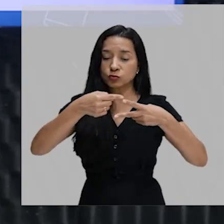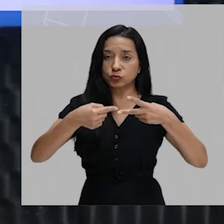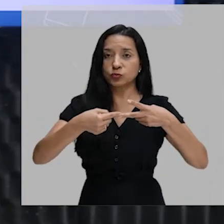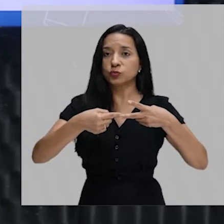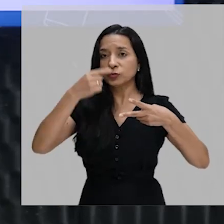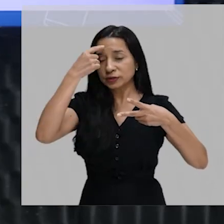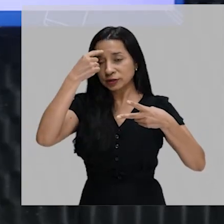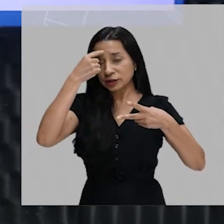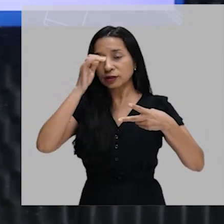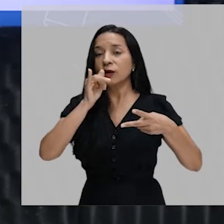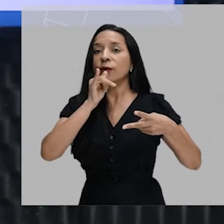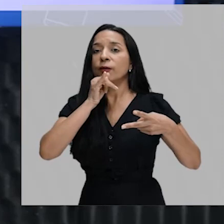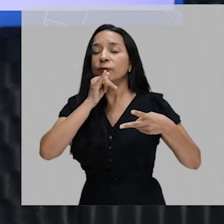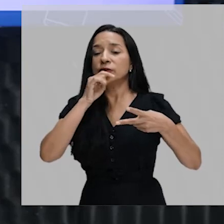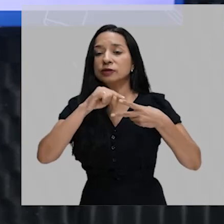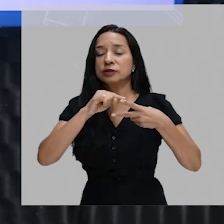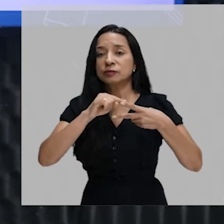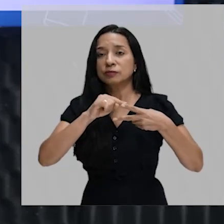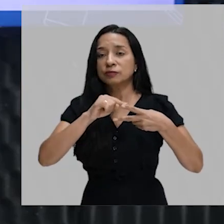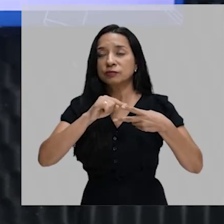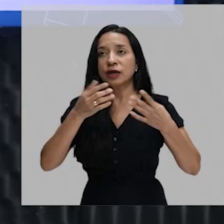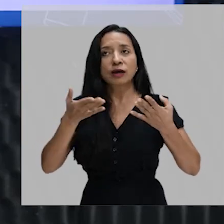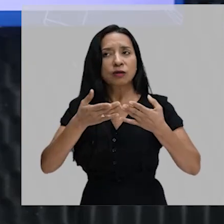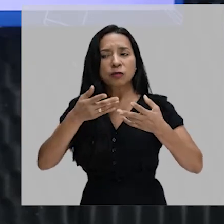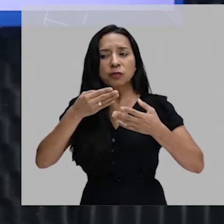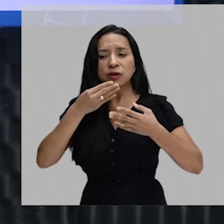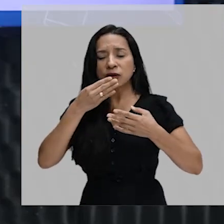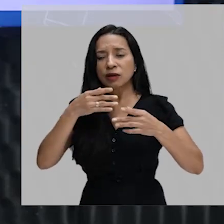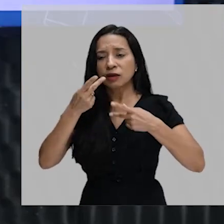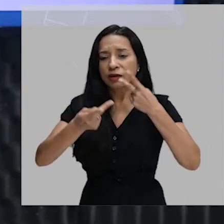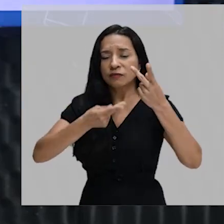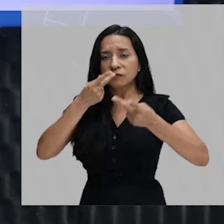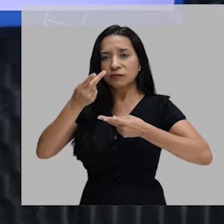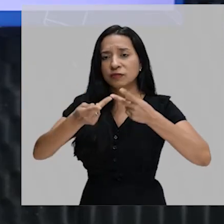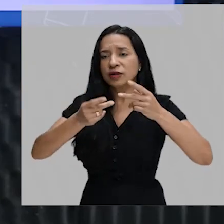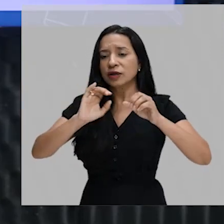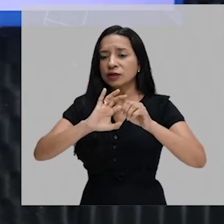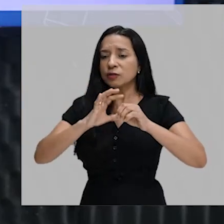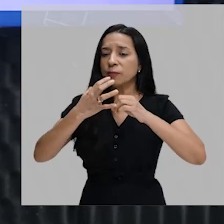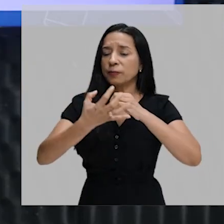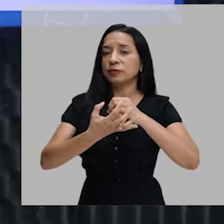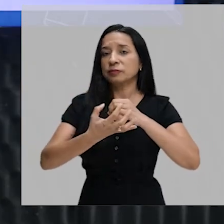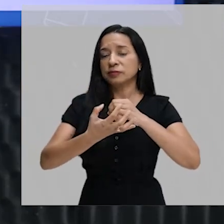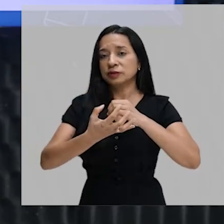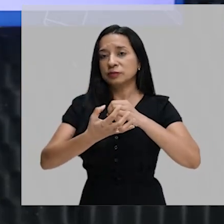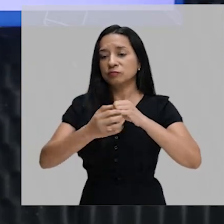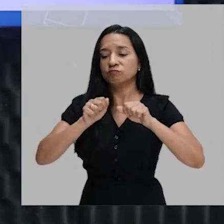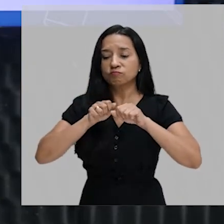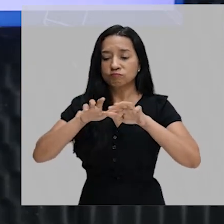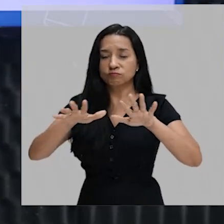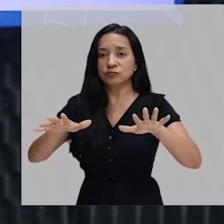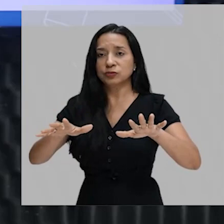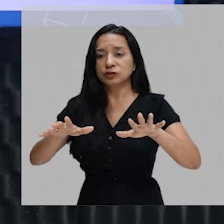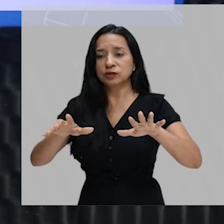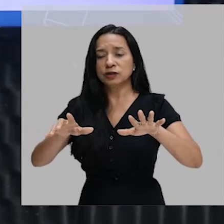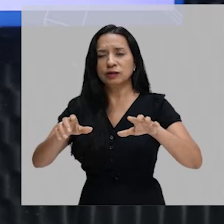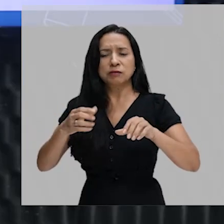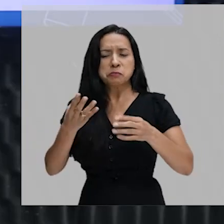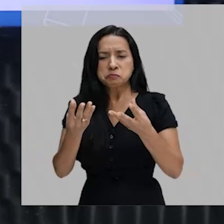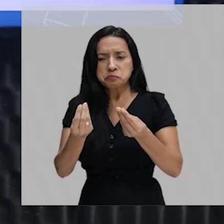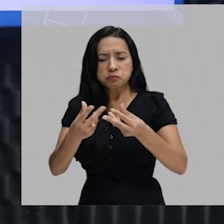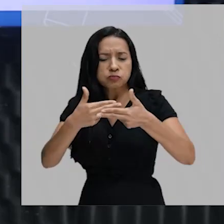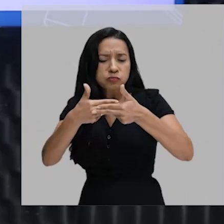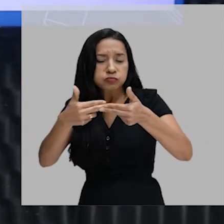por exemplo, vamos falar de pandemia? Pandemia tem muita coisa para se falar, não tem? Mas quando você fala de pandemia, qual é o assunto